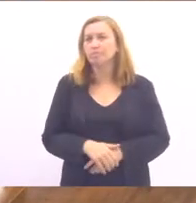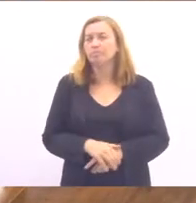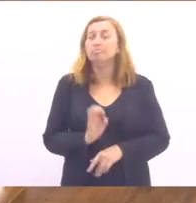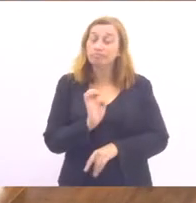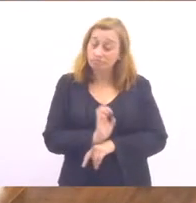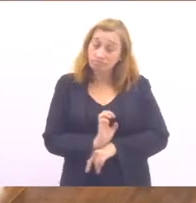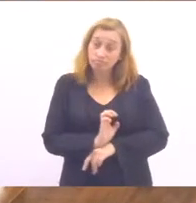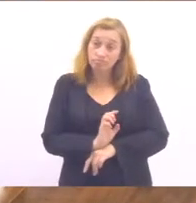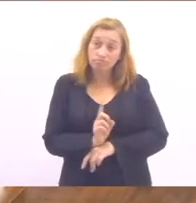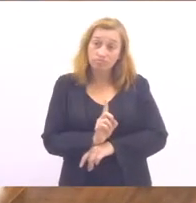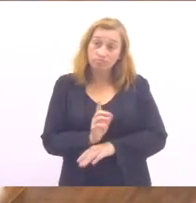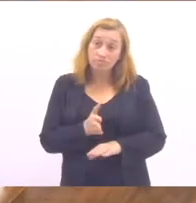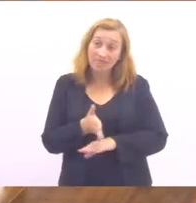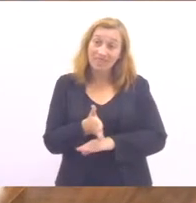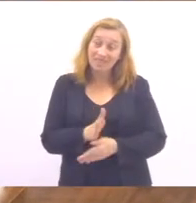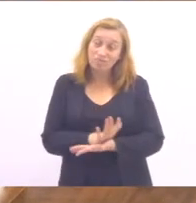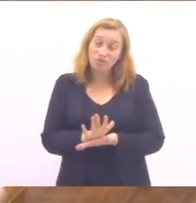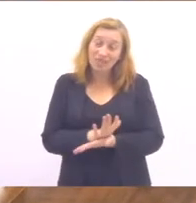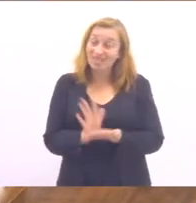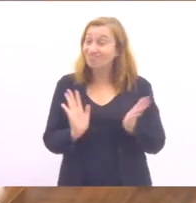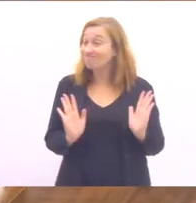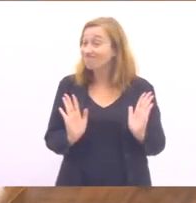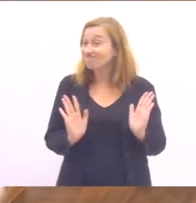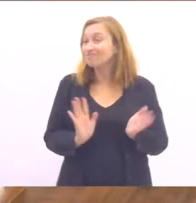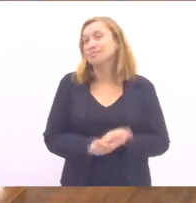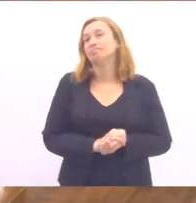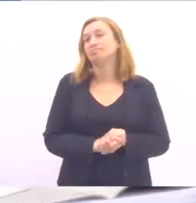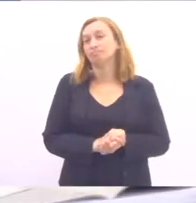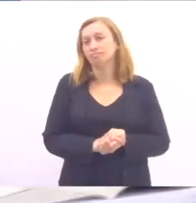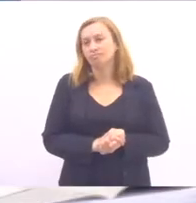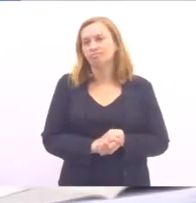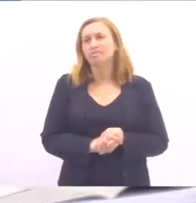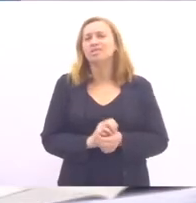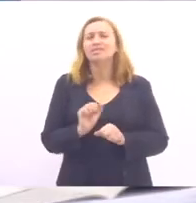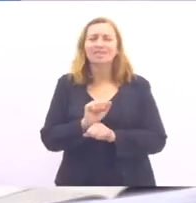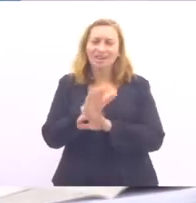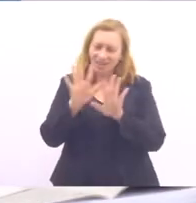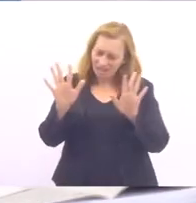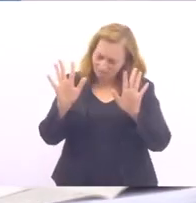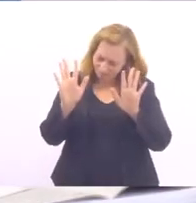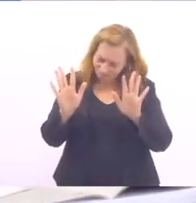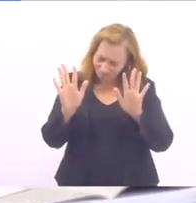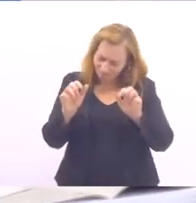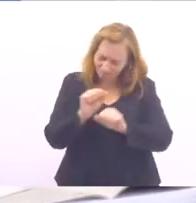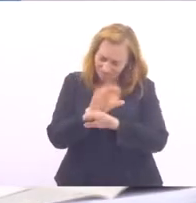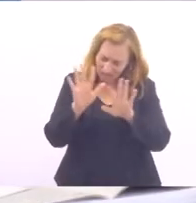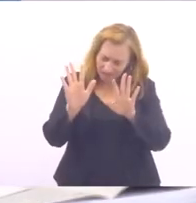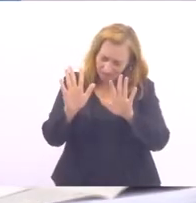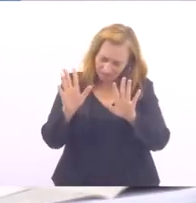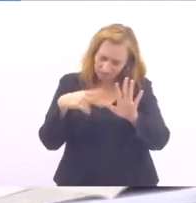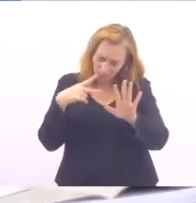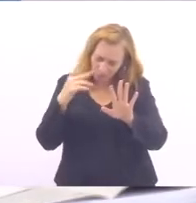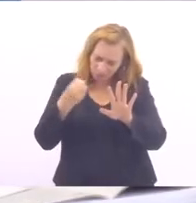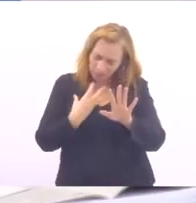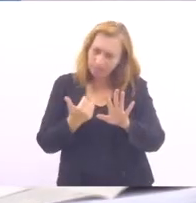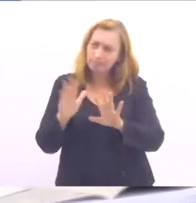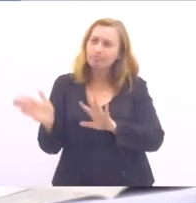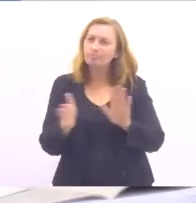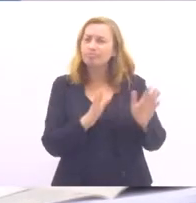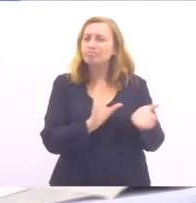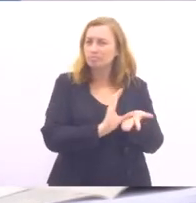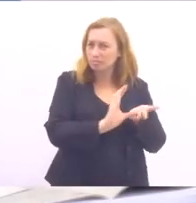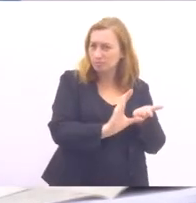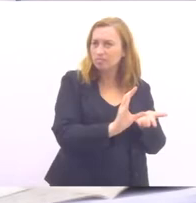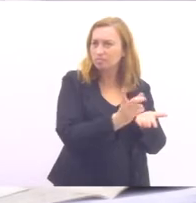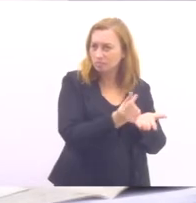Estado não entra com nada. Está claro, então, Santiago, vamos lá. Você colocou a questão bem objetiva. Qual é o recurso, quando